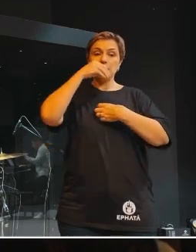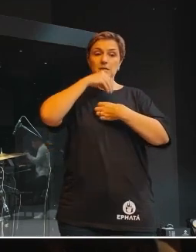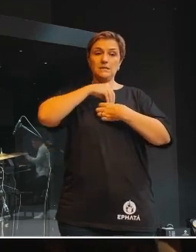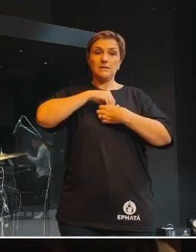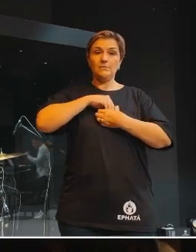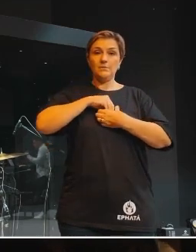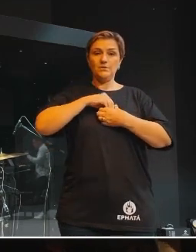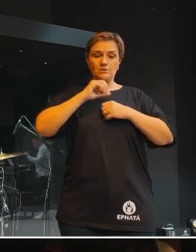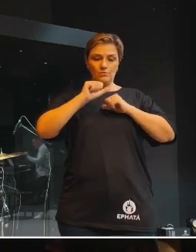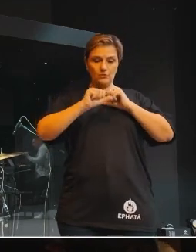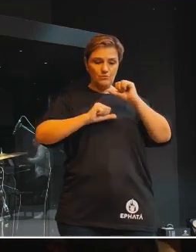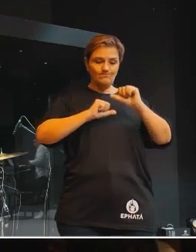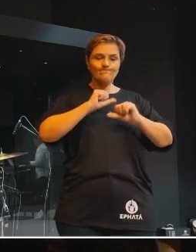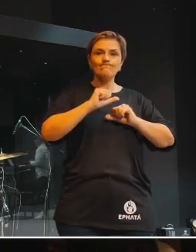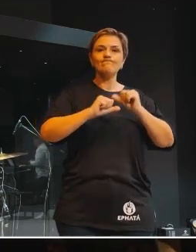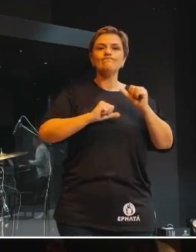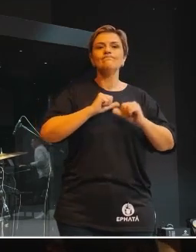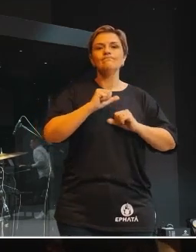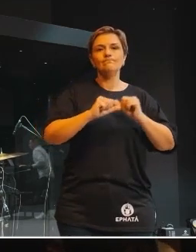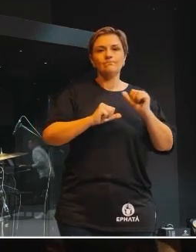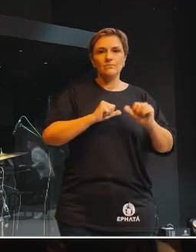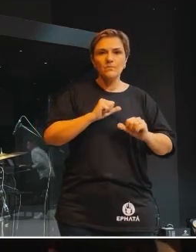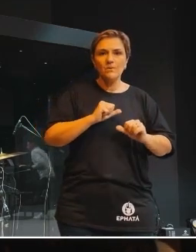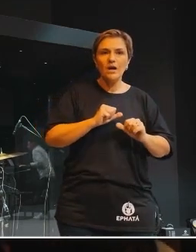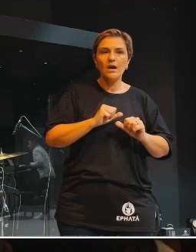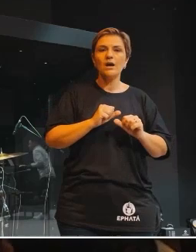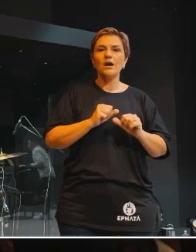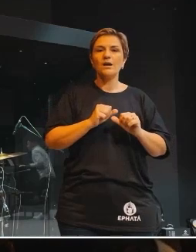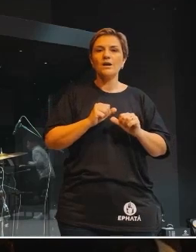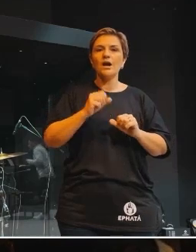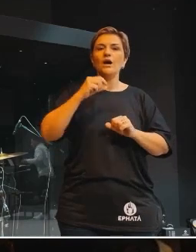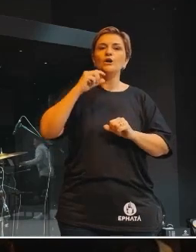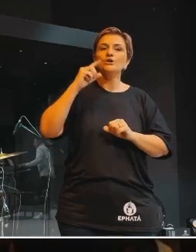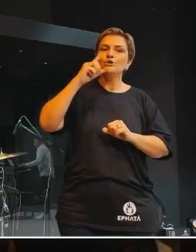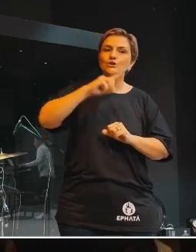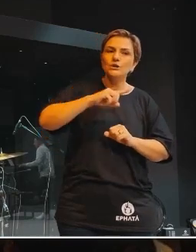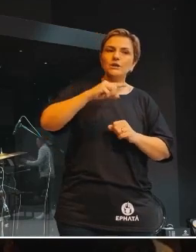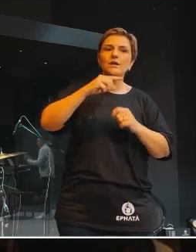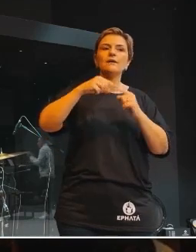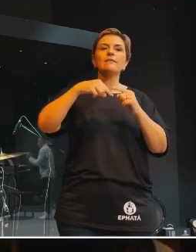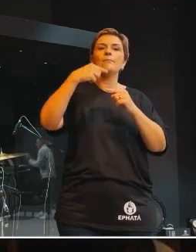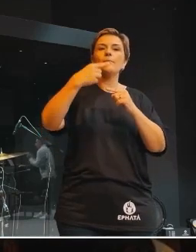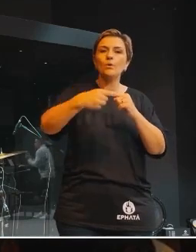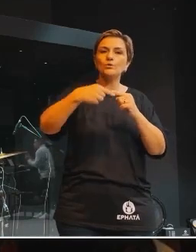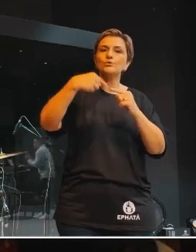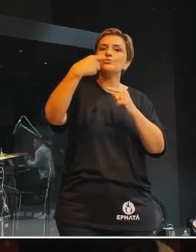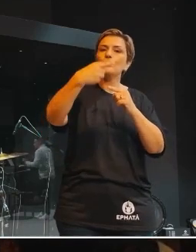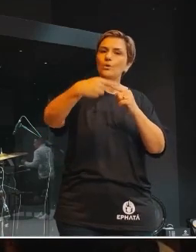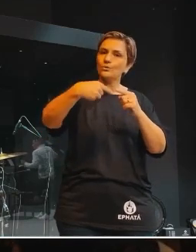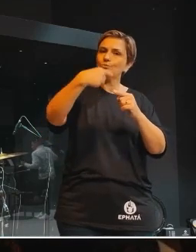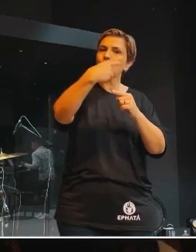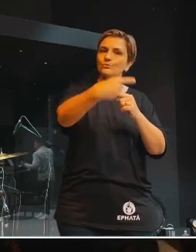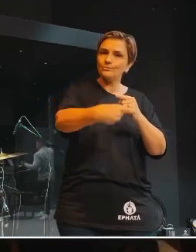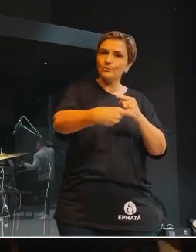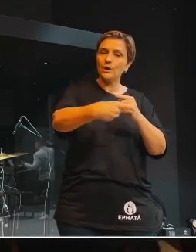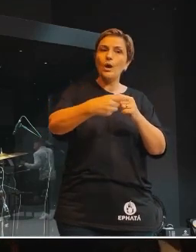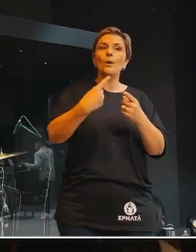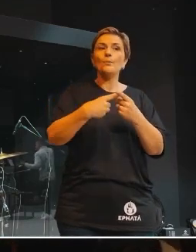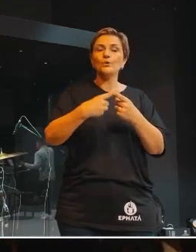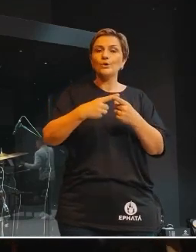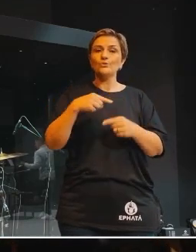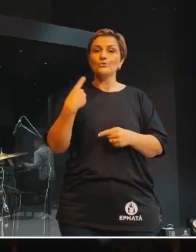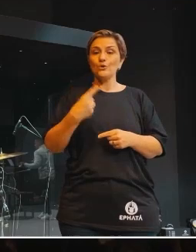sendo renovados, meu Deus, de dia após dia, pois os nossos sofrimentos leves